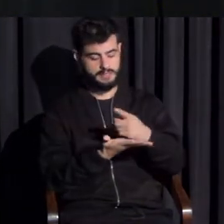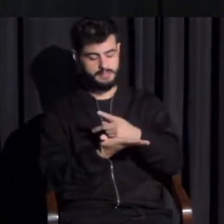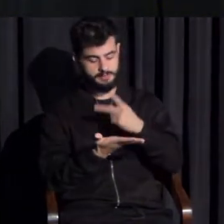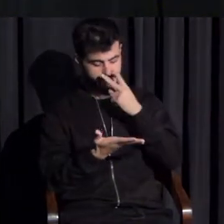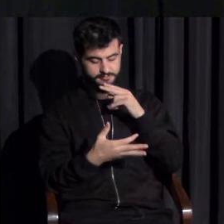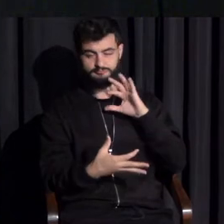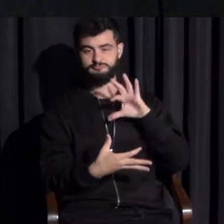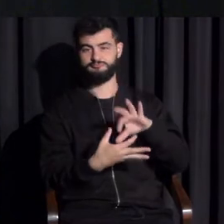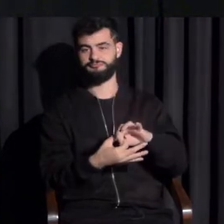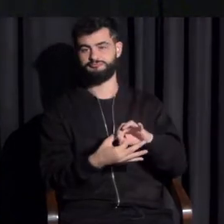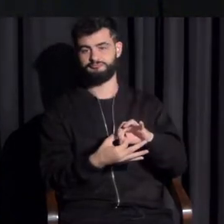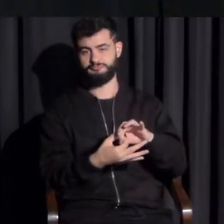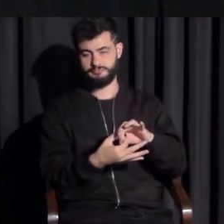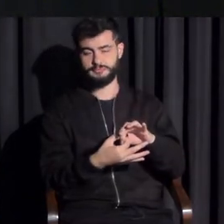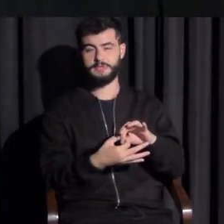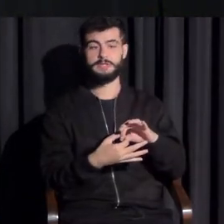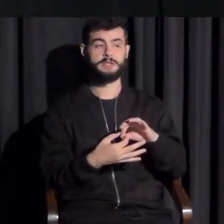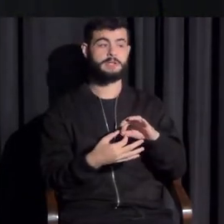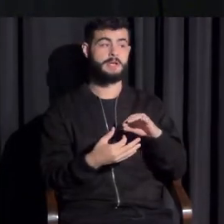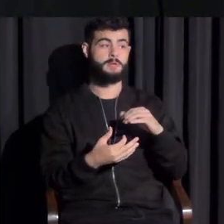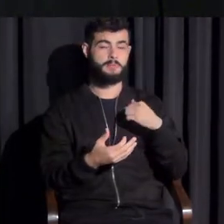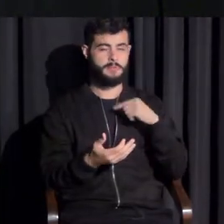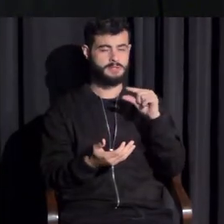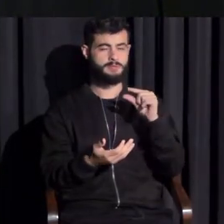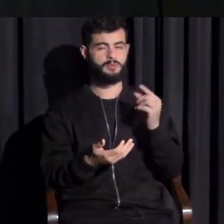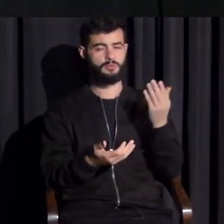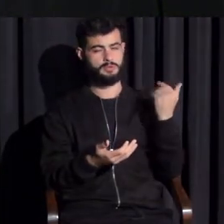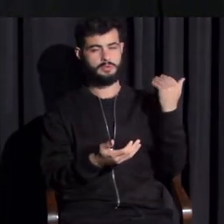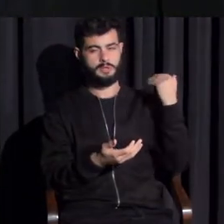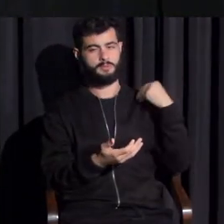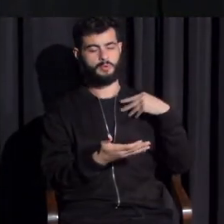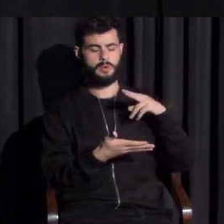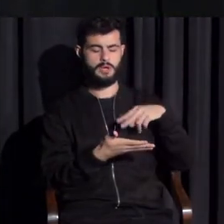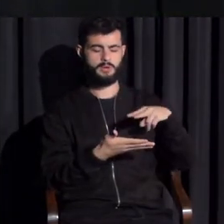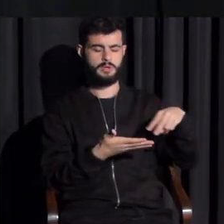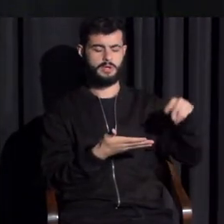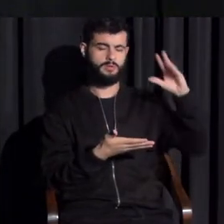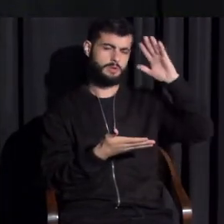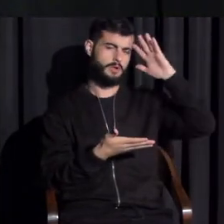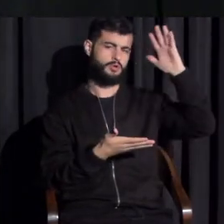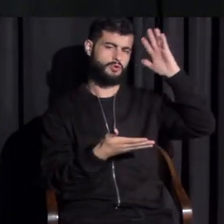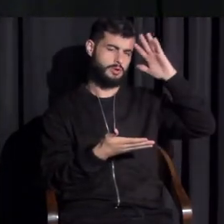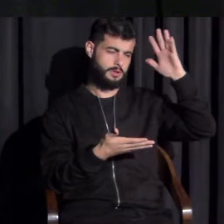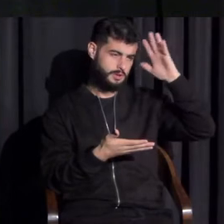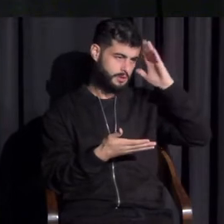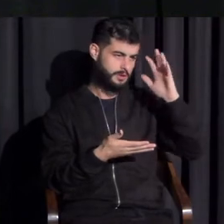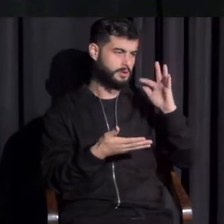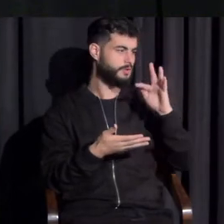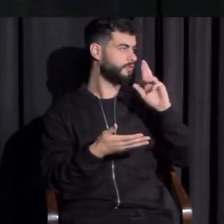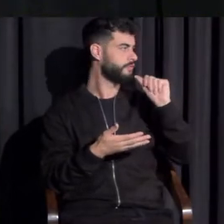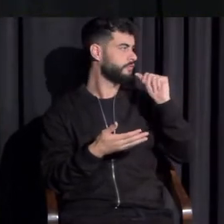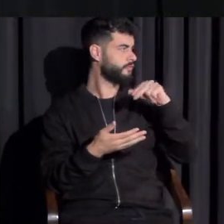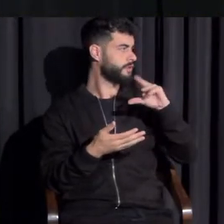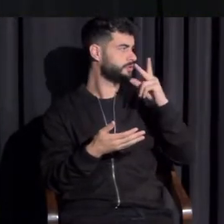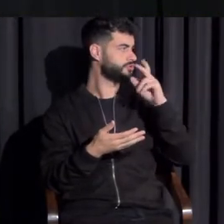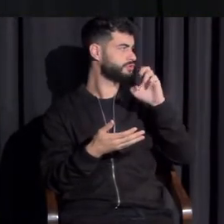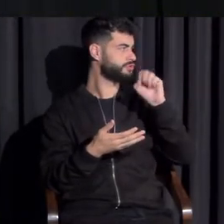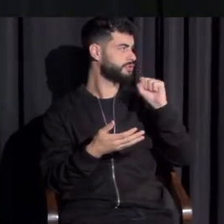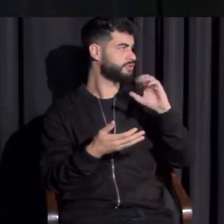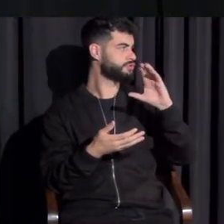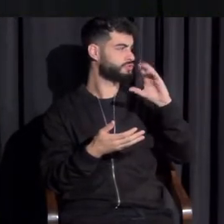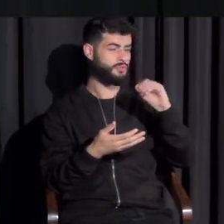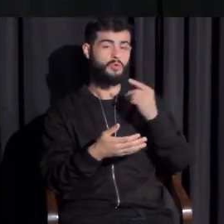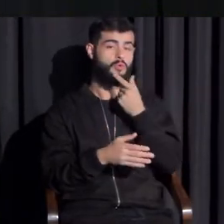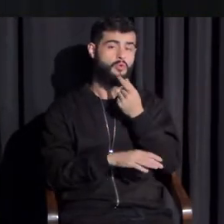Ao ler alguns outros autores, bastante mais recentemente, um deles é o Francesco Careri, que não vai falar sobre o desenho, é um